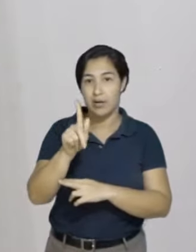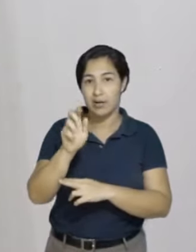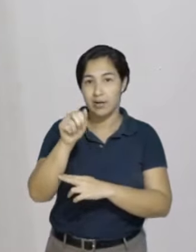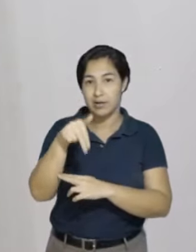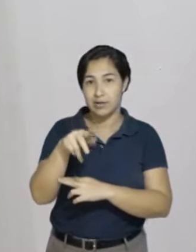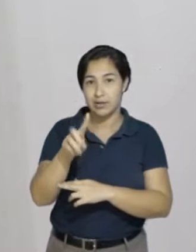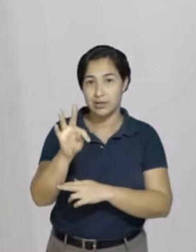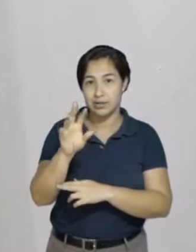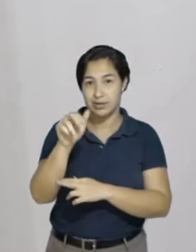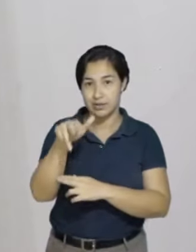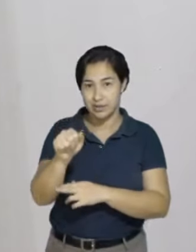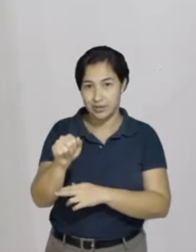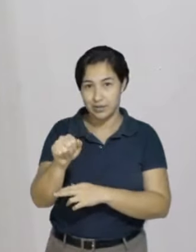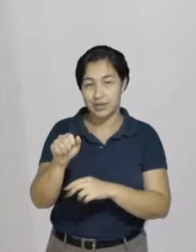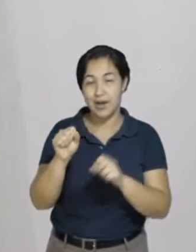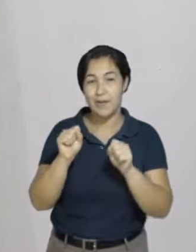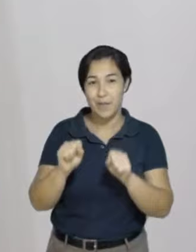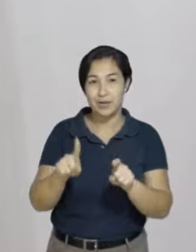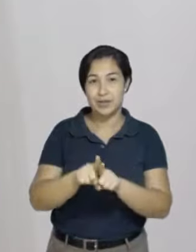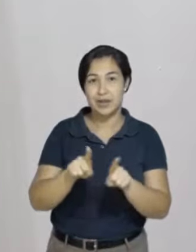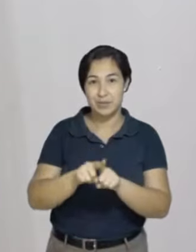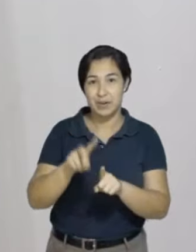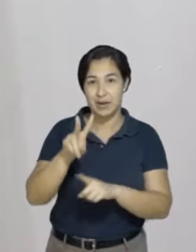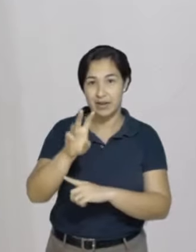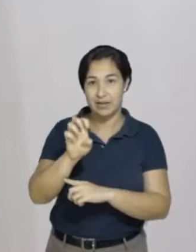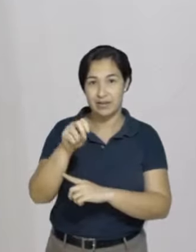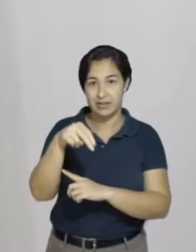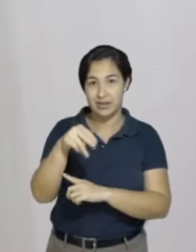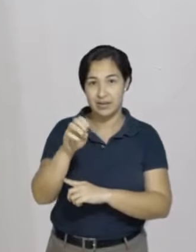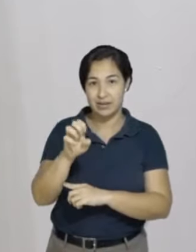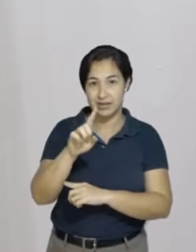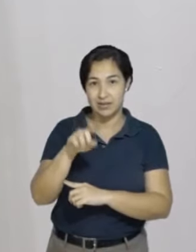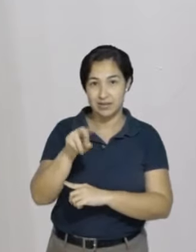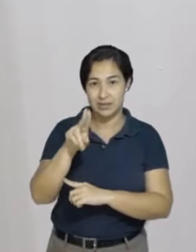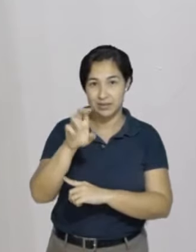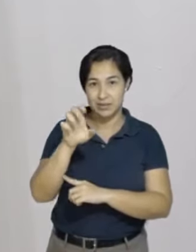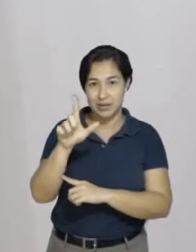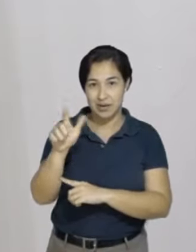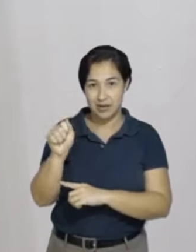uma Venezuela em um ano queria ir senhor presidente obrigado